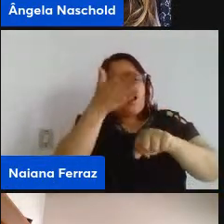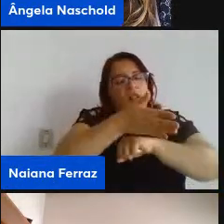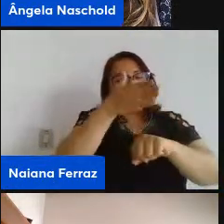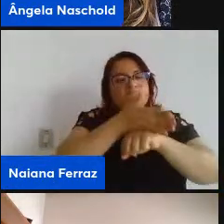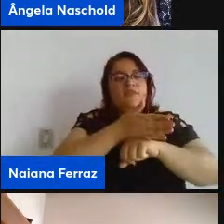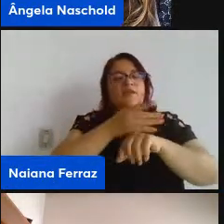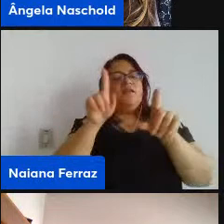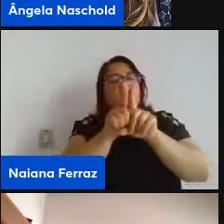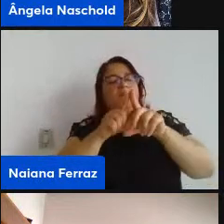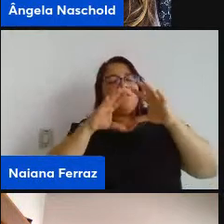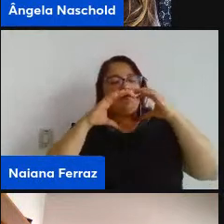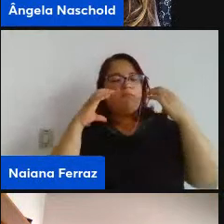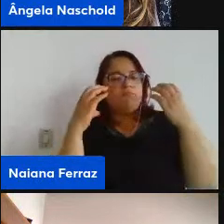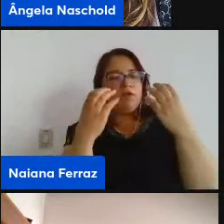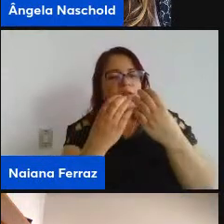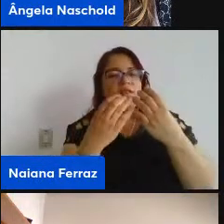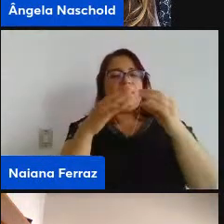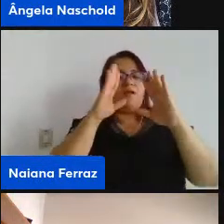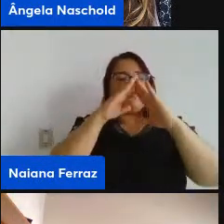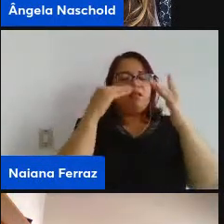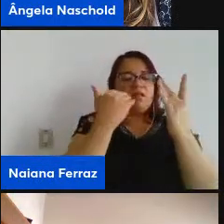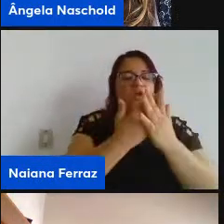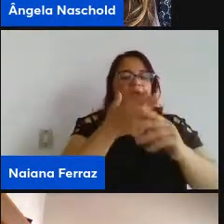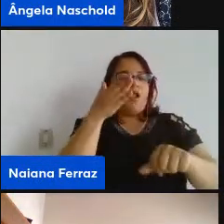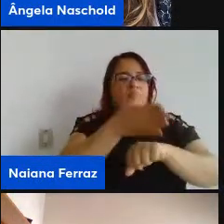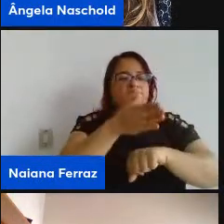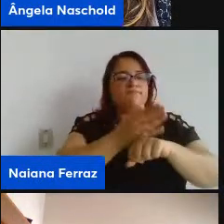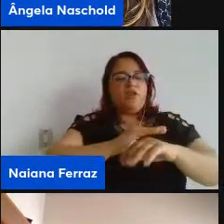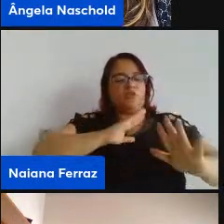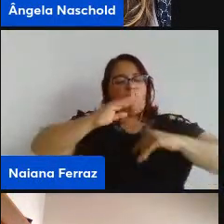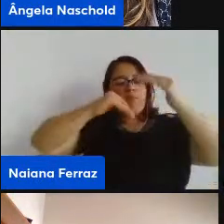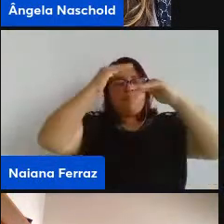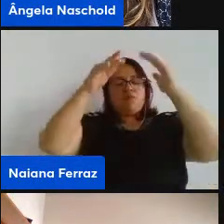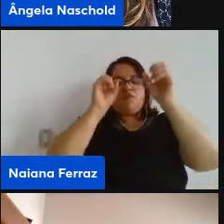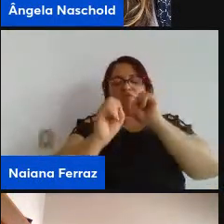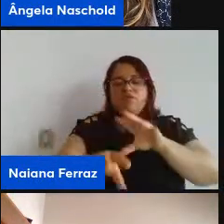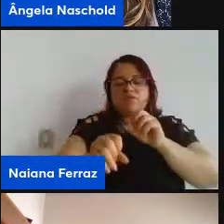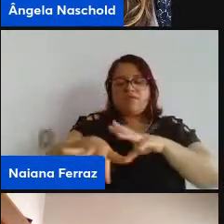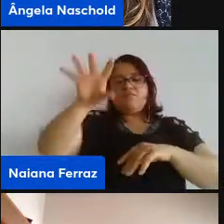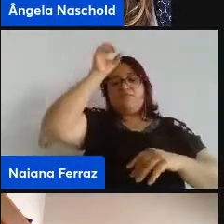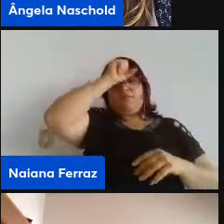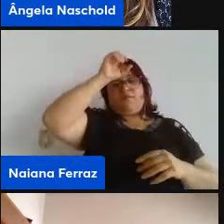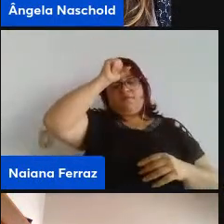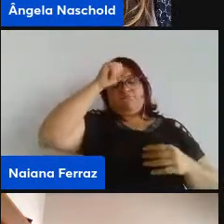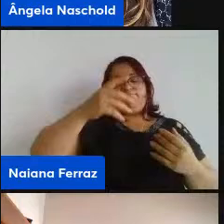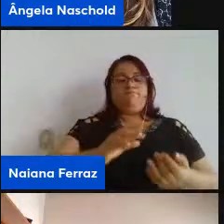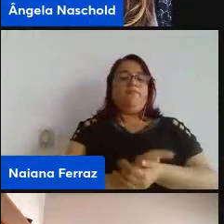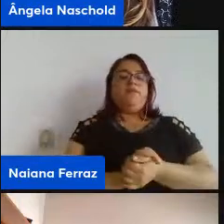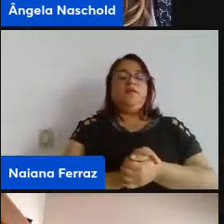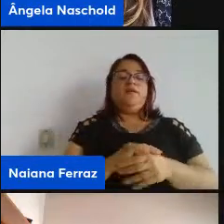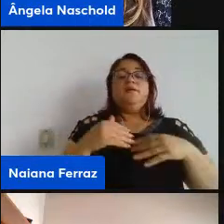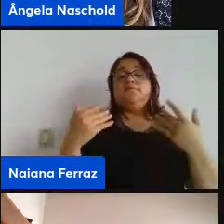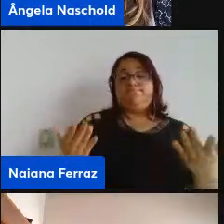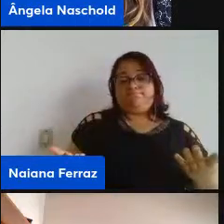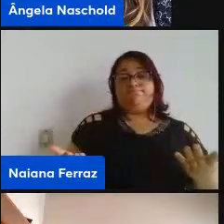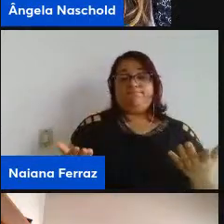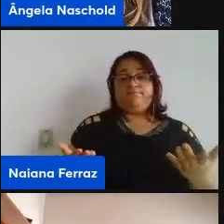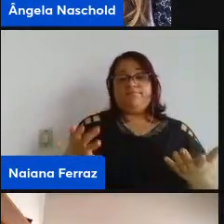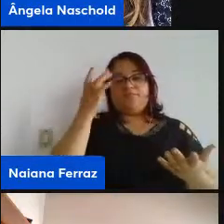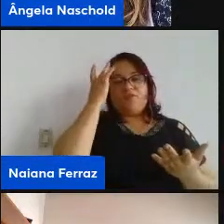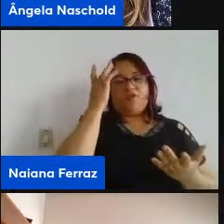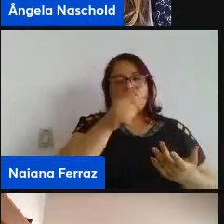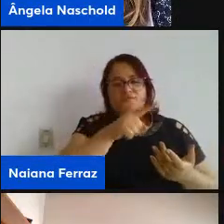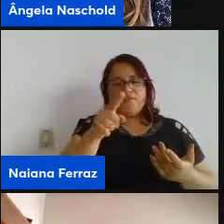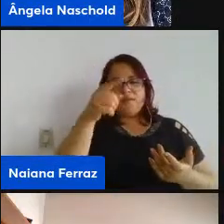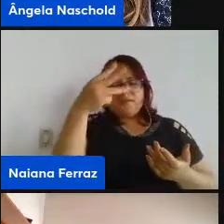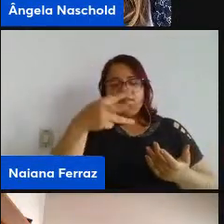comunidade escolar em todo o processo de ensino-aprendizagem? Então, eu acho que isso, vocês três, não sei